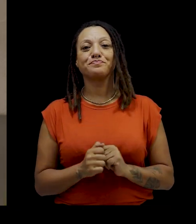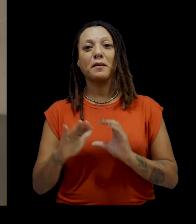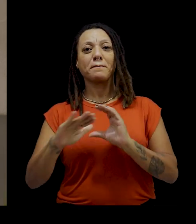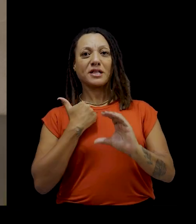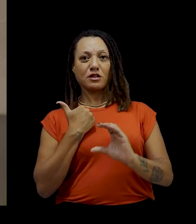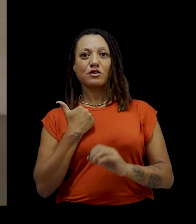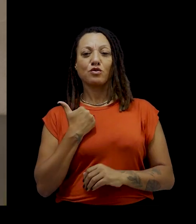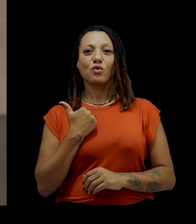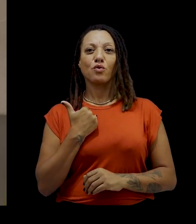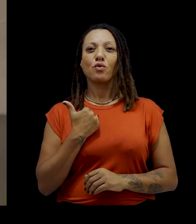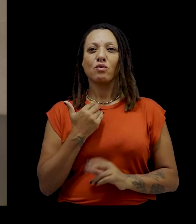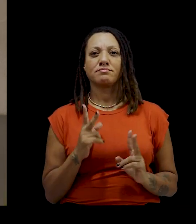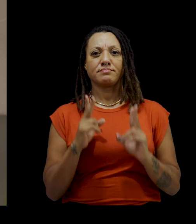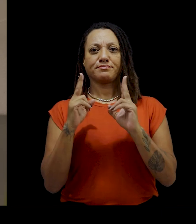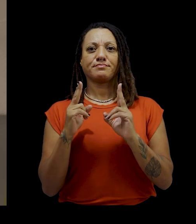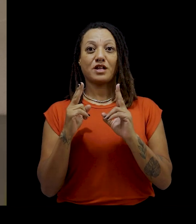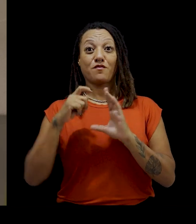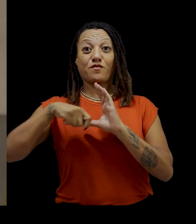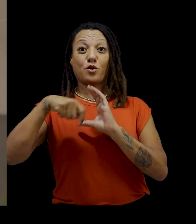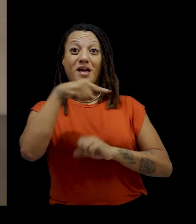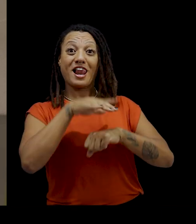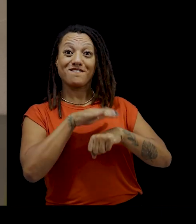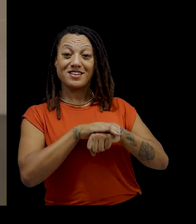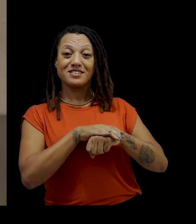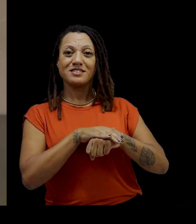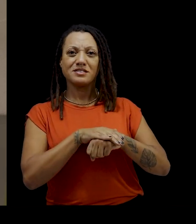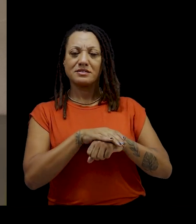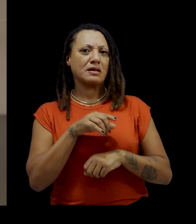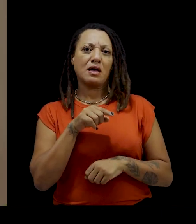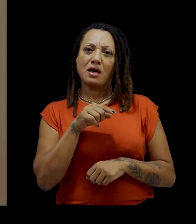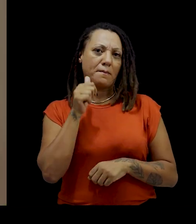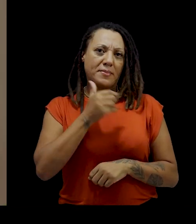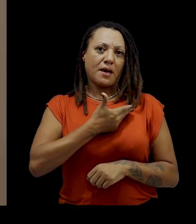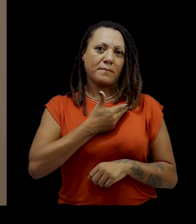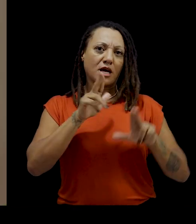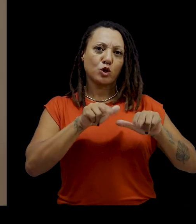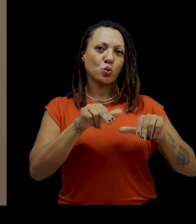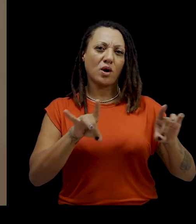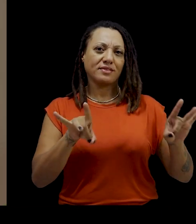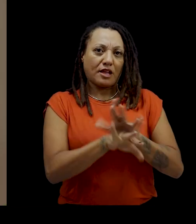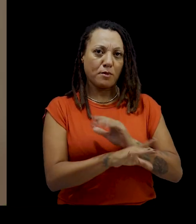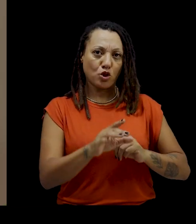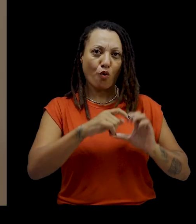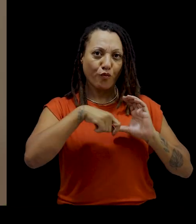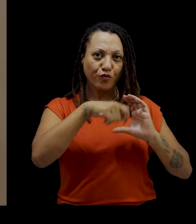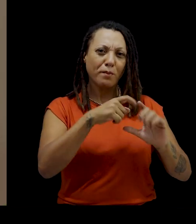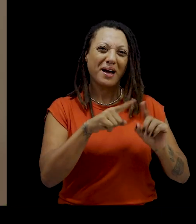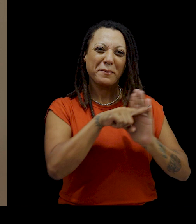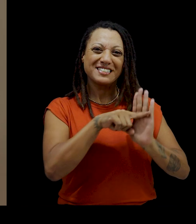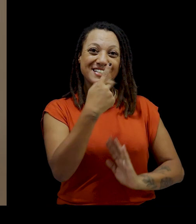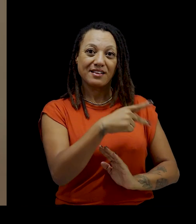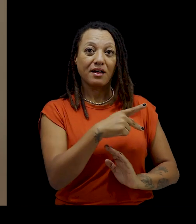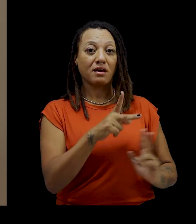me mandou um frame de um filme que ela estava fazendo, que ela nunca chegou a finalizar, mas era uma pesquisa.